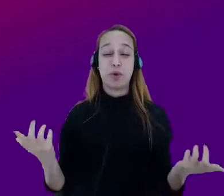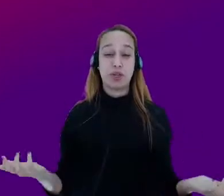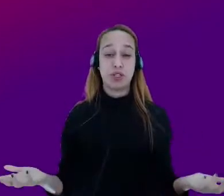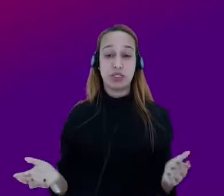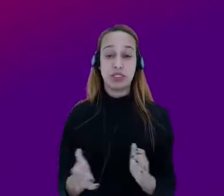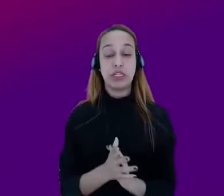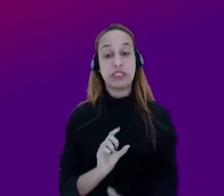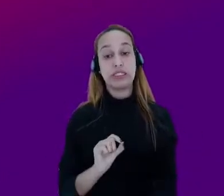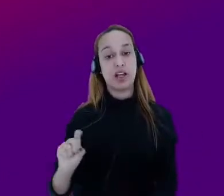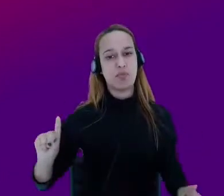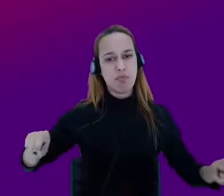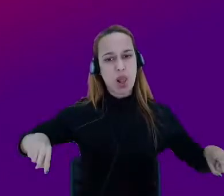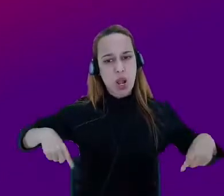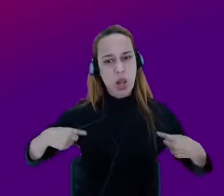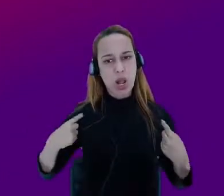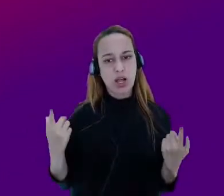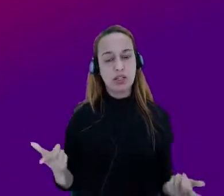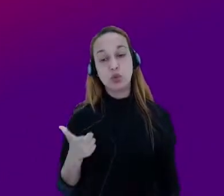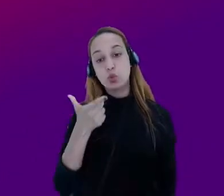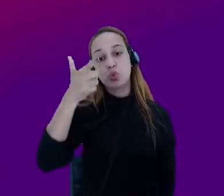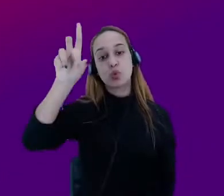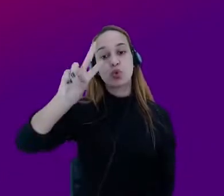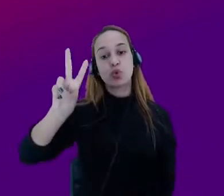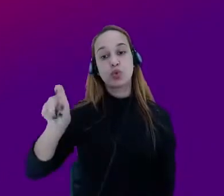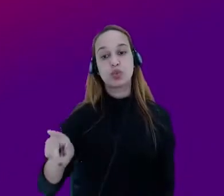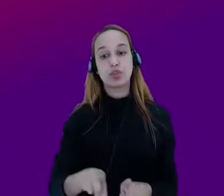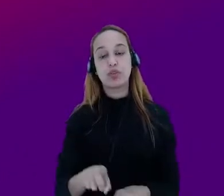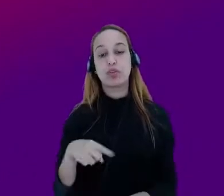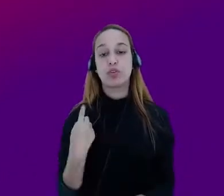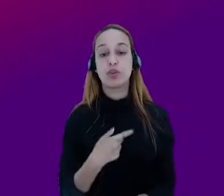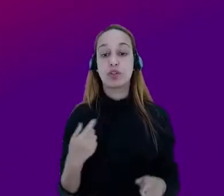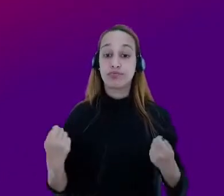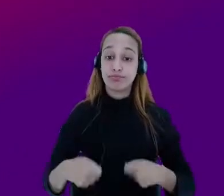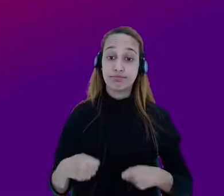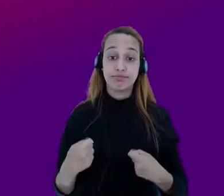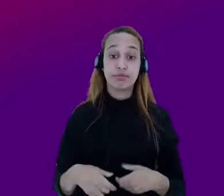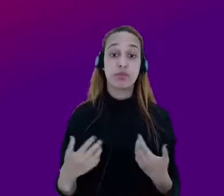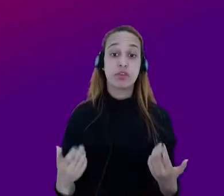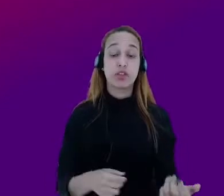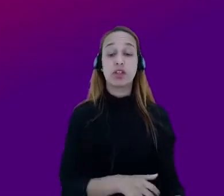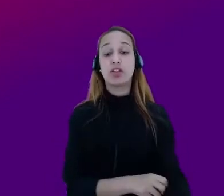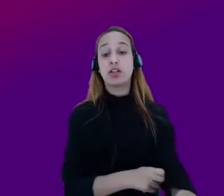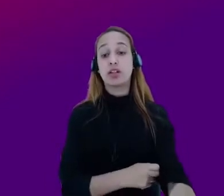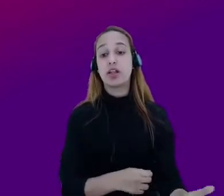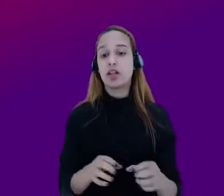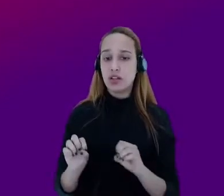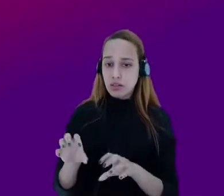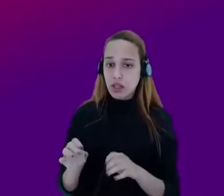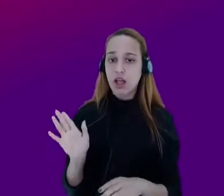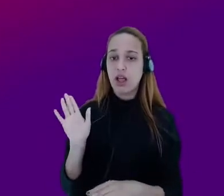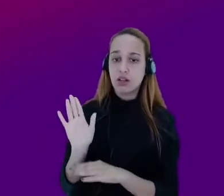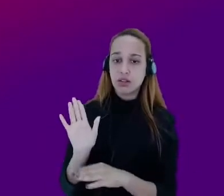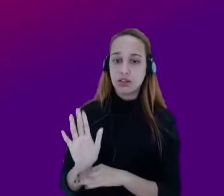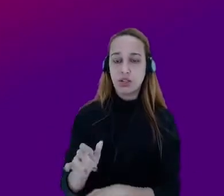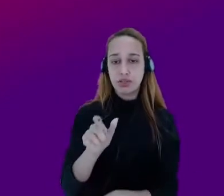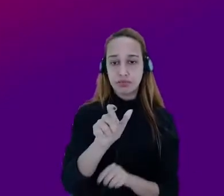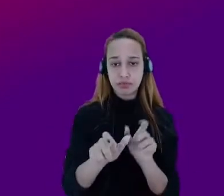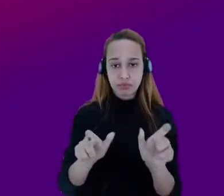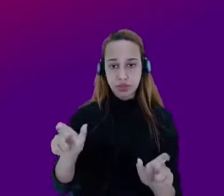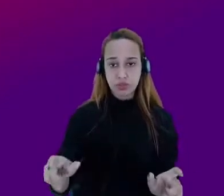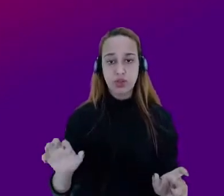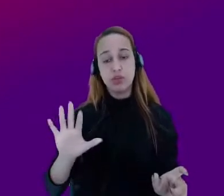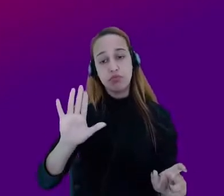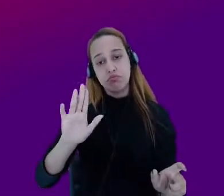esse desafio também traz uma outra questão. Nós precisamos educar as pessoas que lidam com seguros para poder contratar os